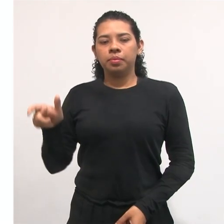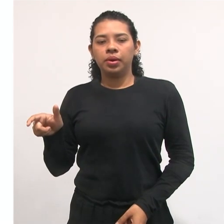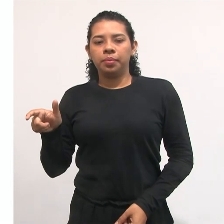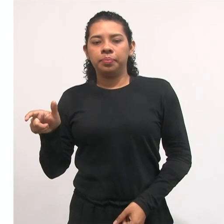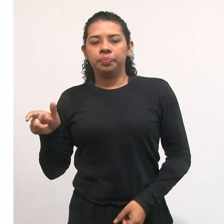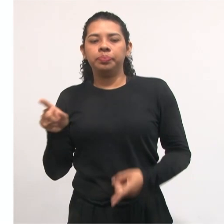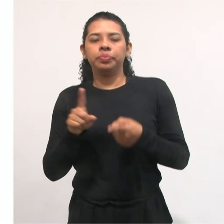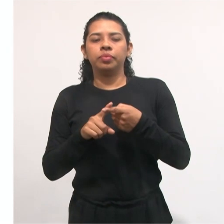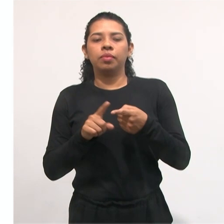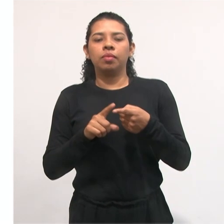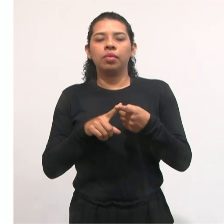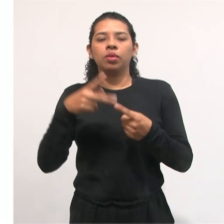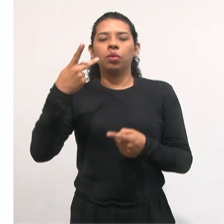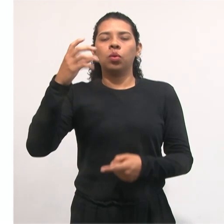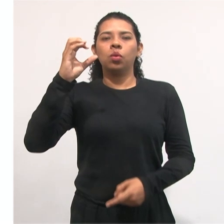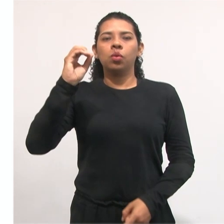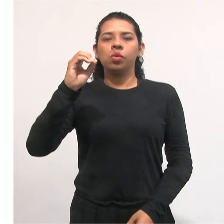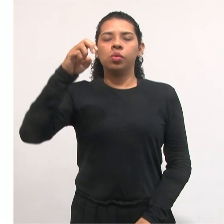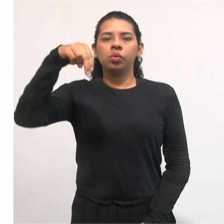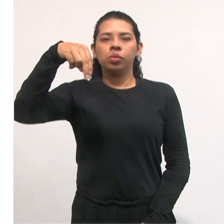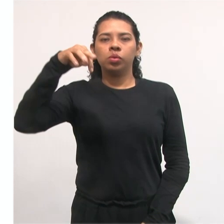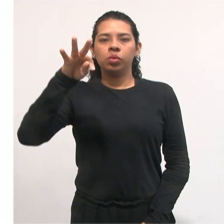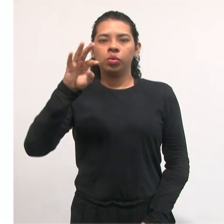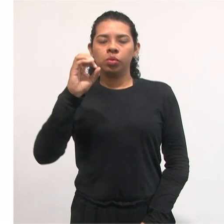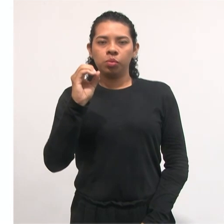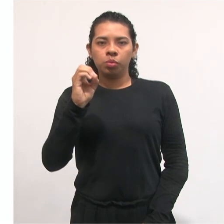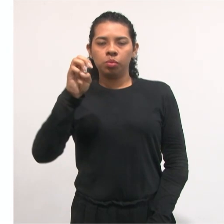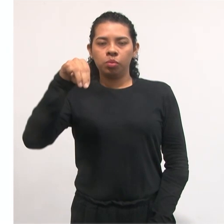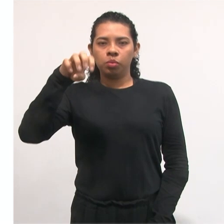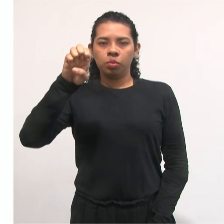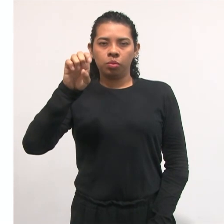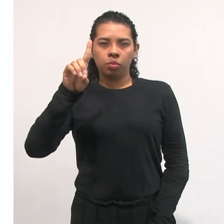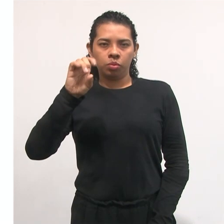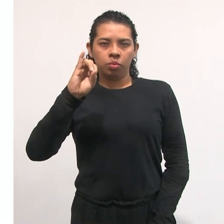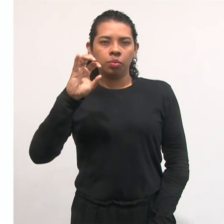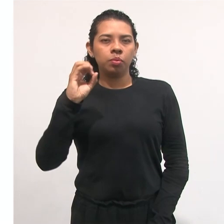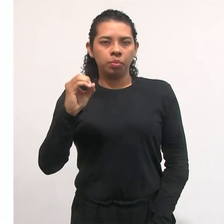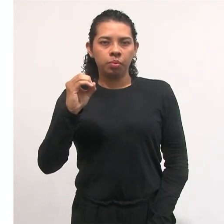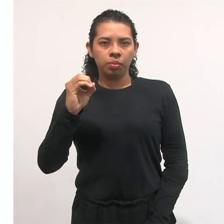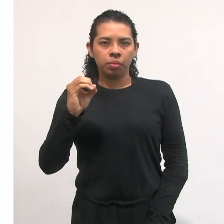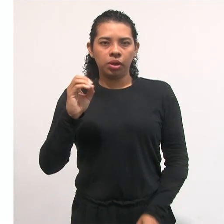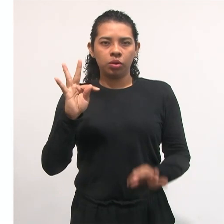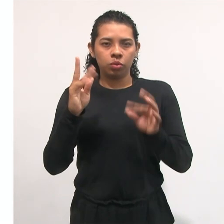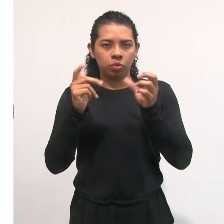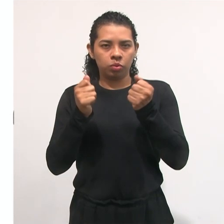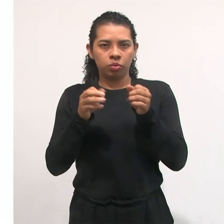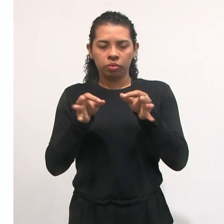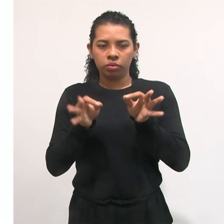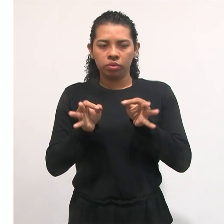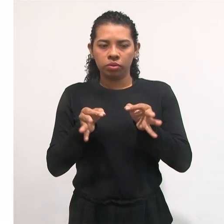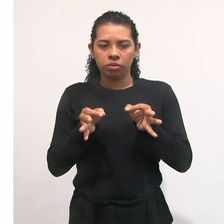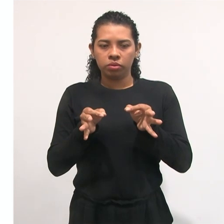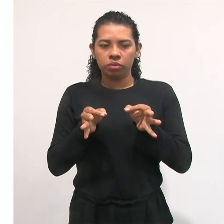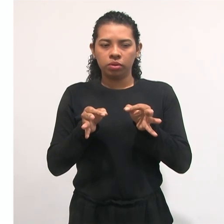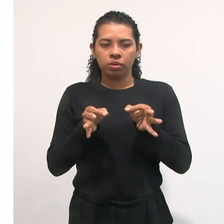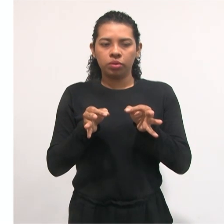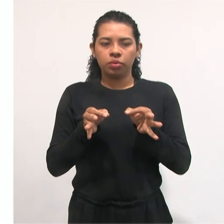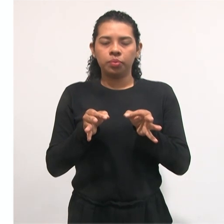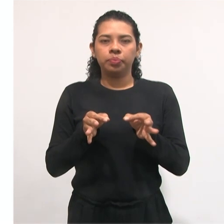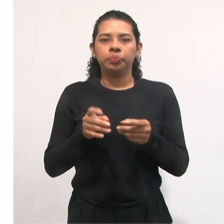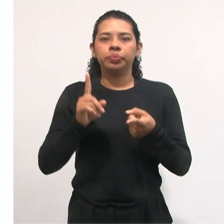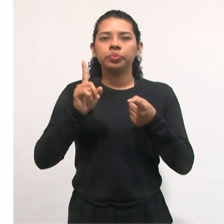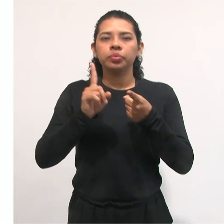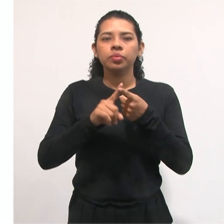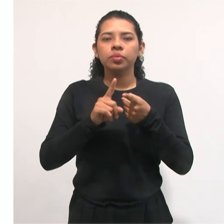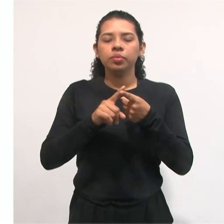anteriores. O ponto médio da classe, tá, gente? Esse ponto médio da classe é esse aqui, ó. Somou 19 mais 21 e